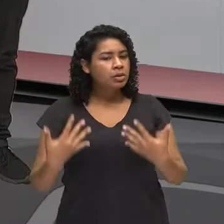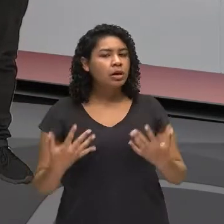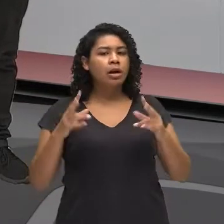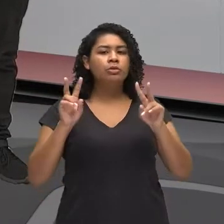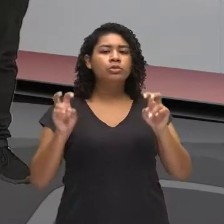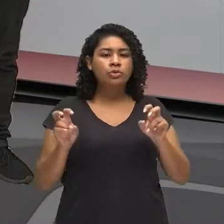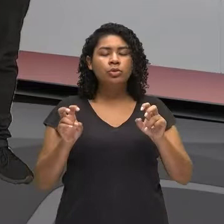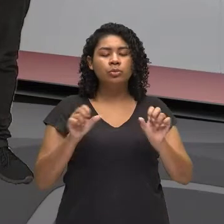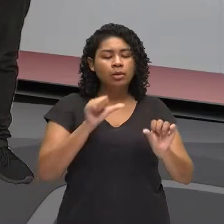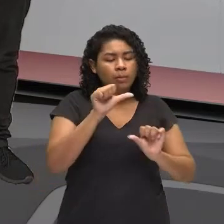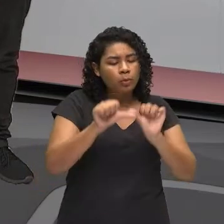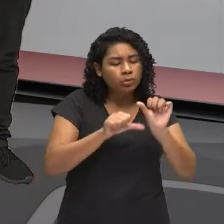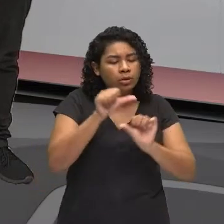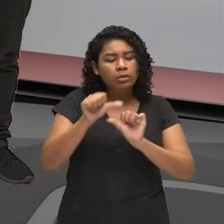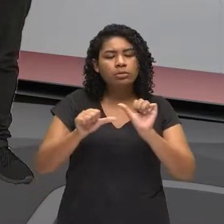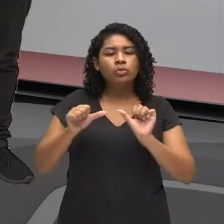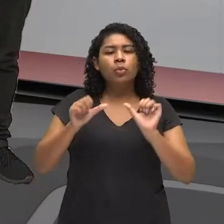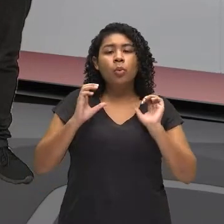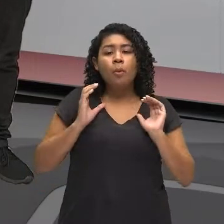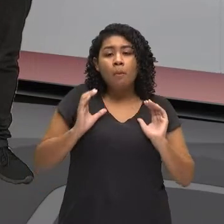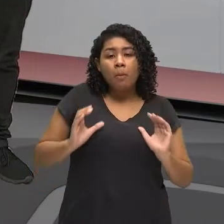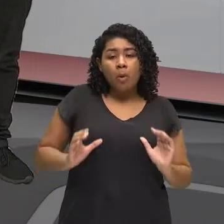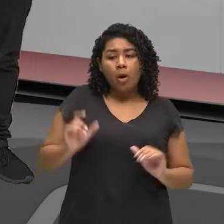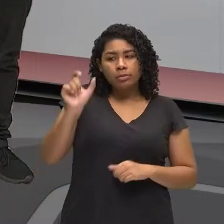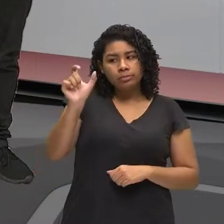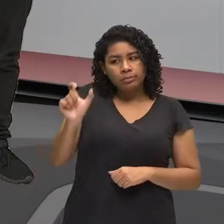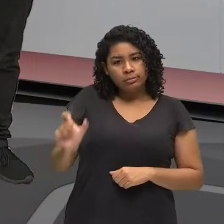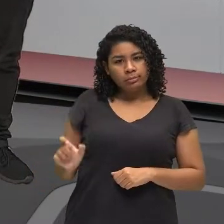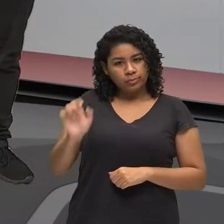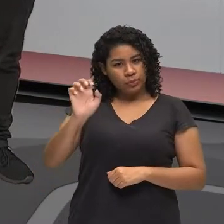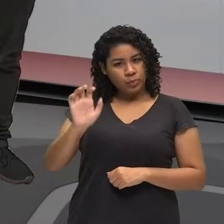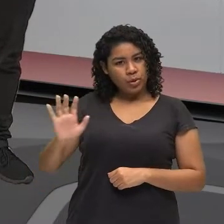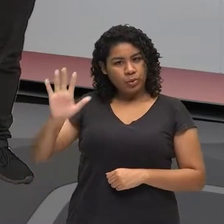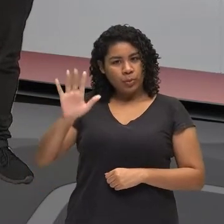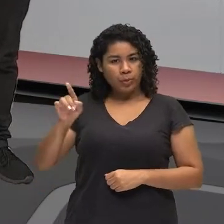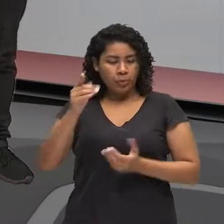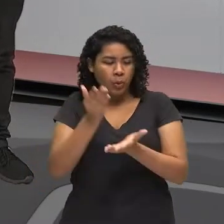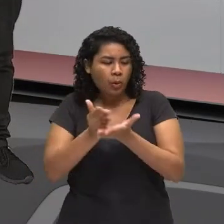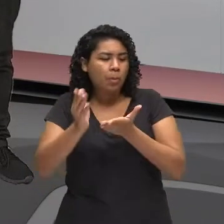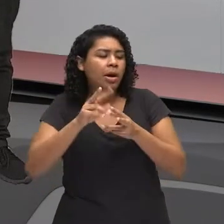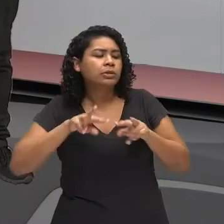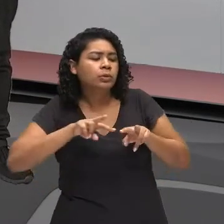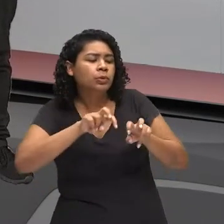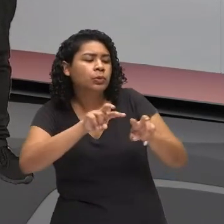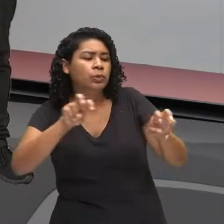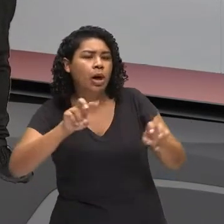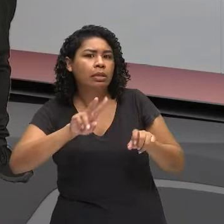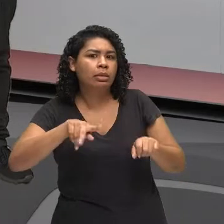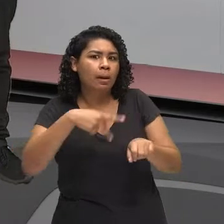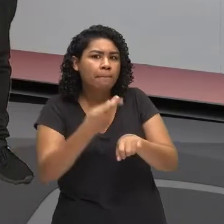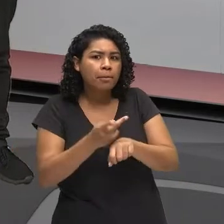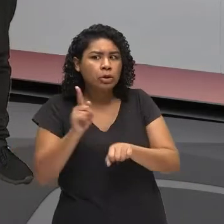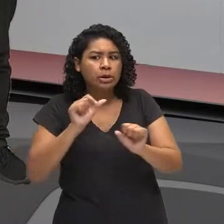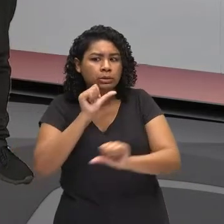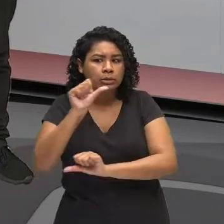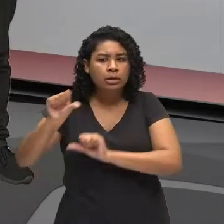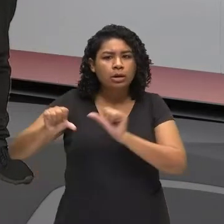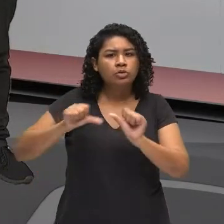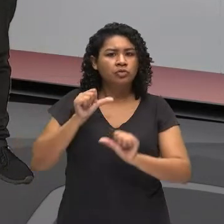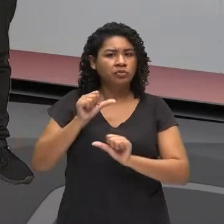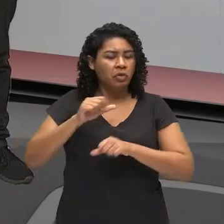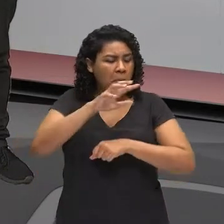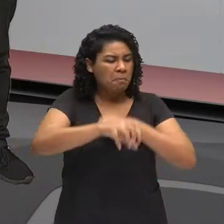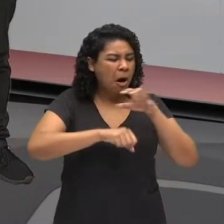comportamento desse colonizador, que passa de simples explorador para um conquistador e, claro, que muitas vezes